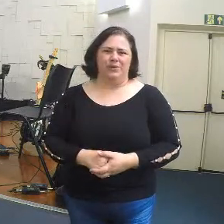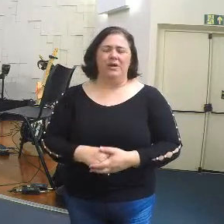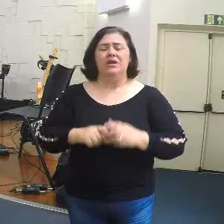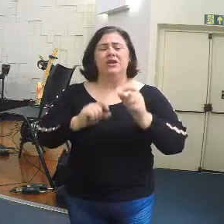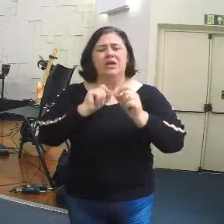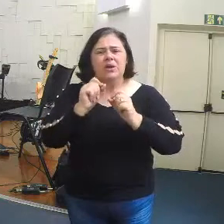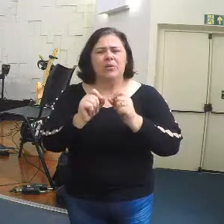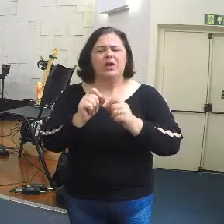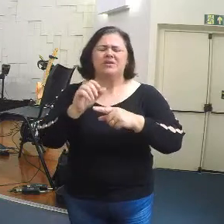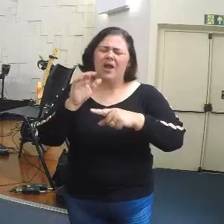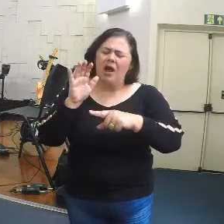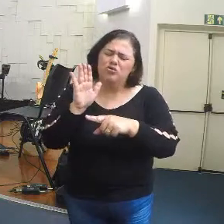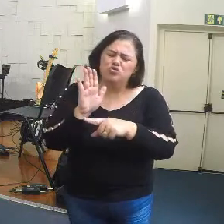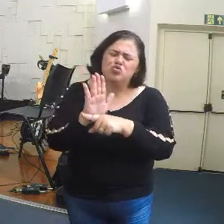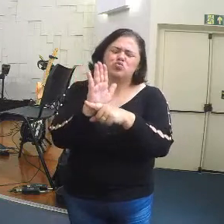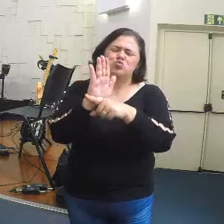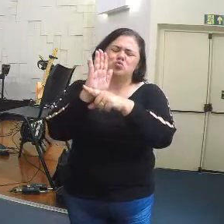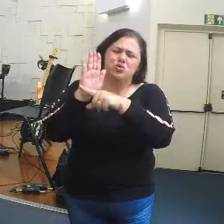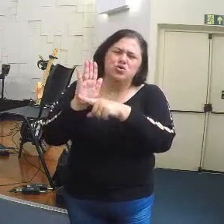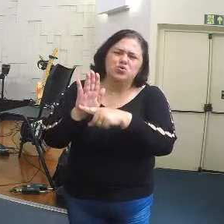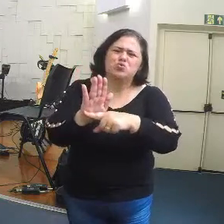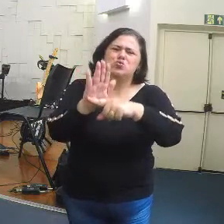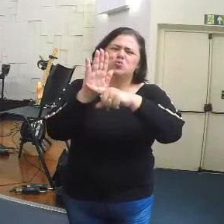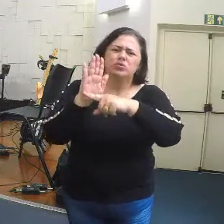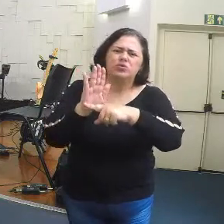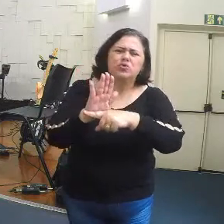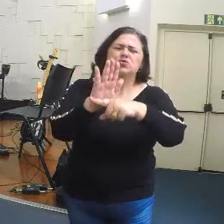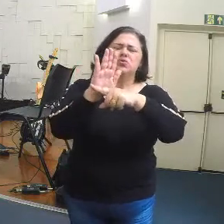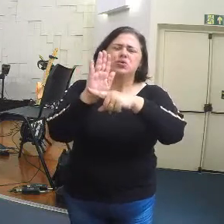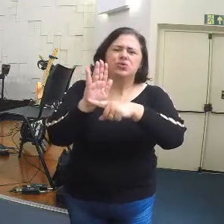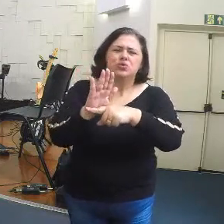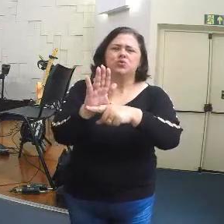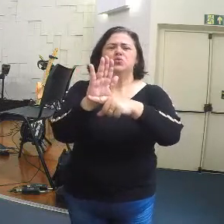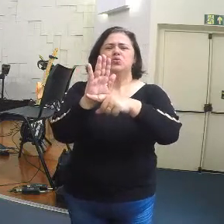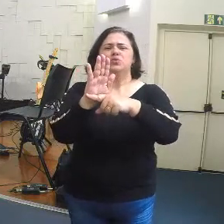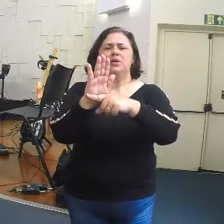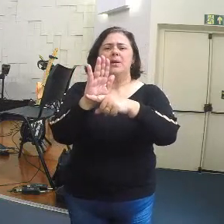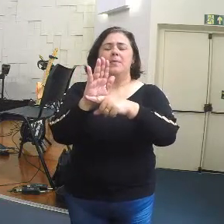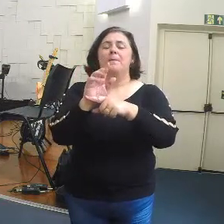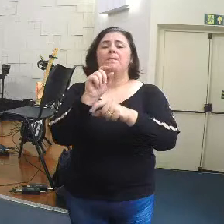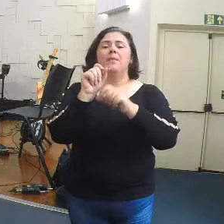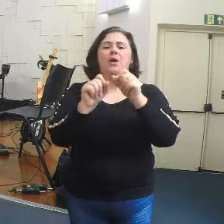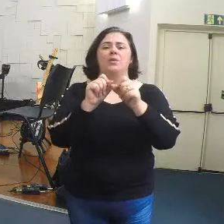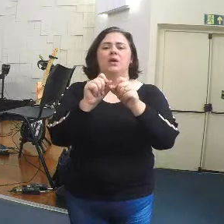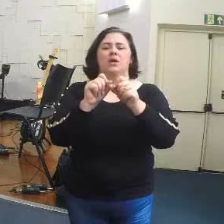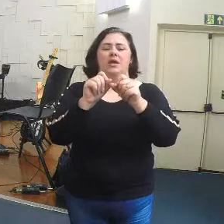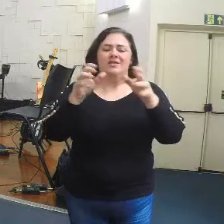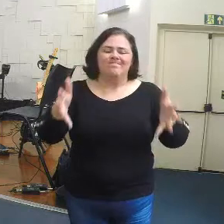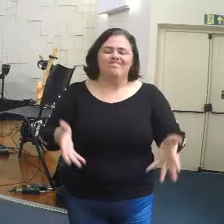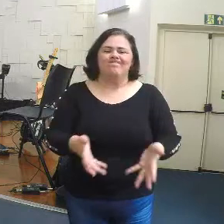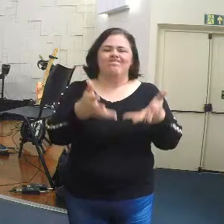mesmo. Doar a si mesmo, para o bem do outro.